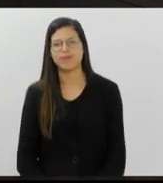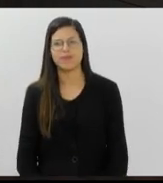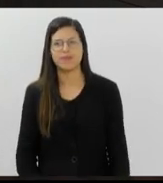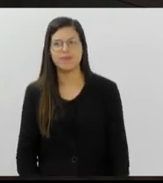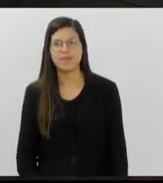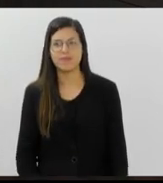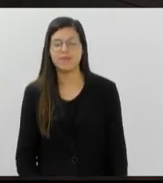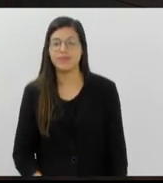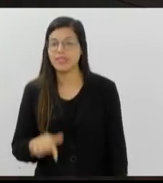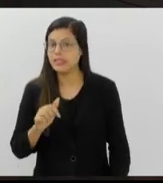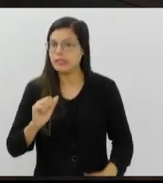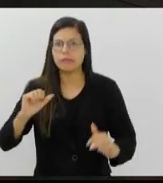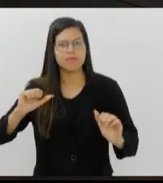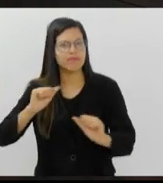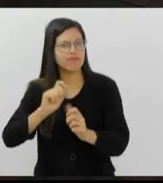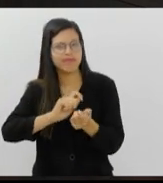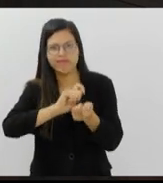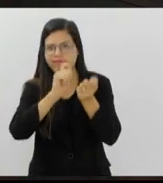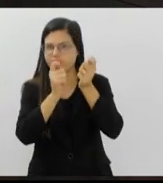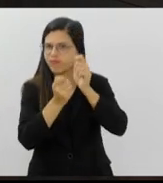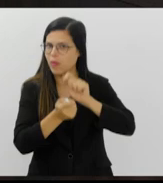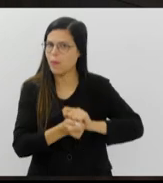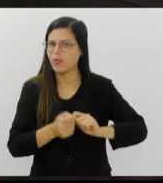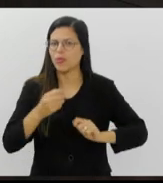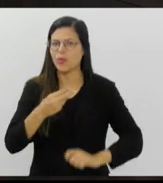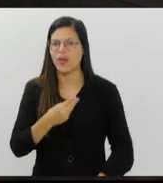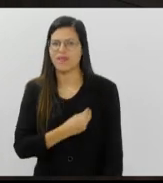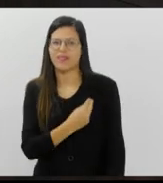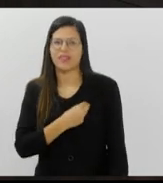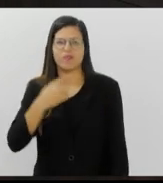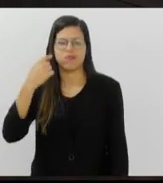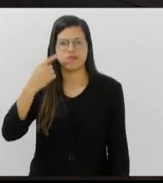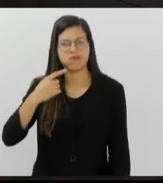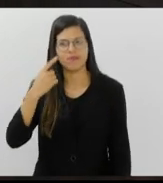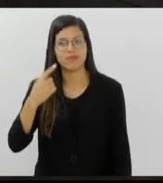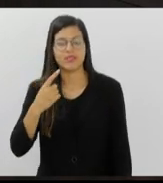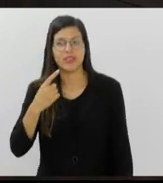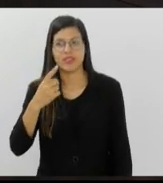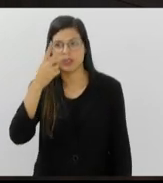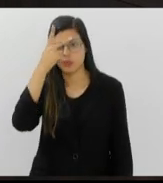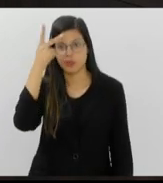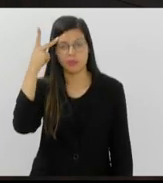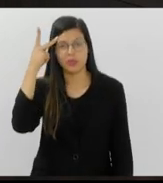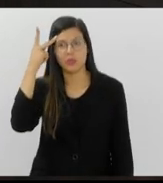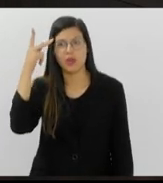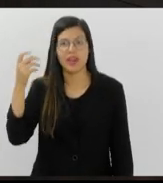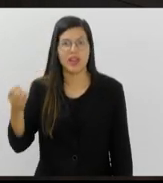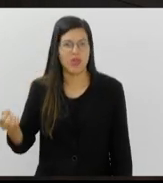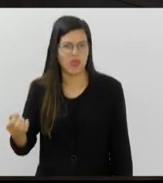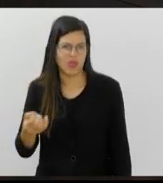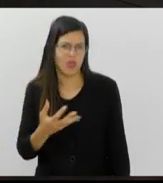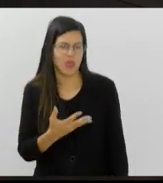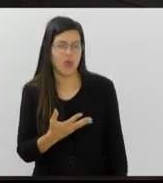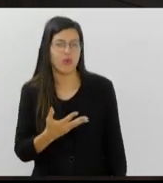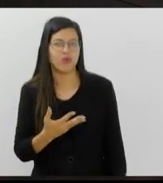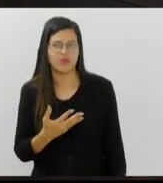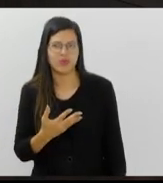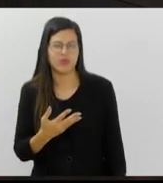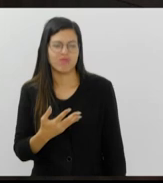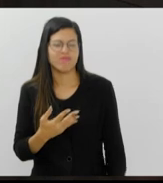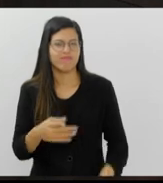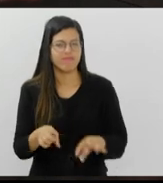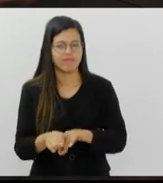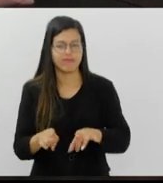um divisor de água de águas na vida dos advogados, tanto aqueles que são novos advogados, quanto aqueles que